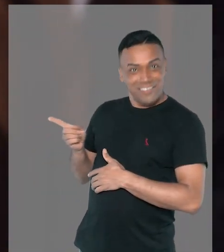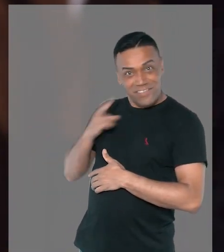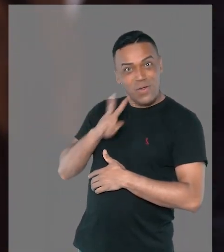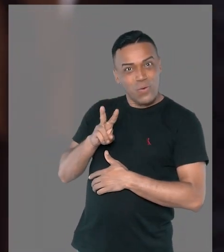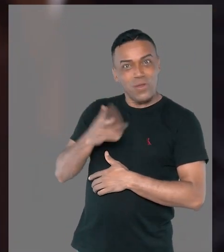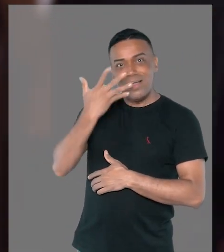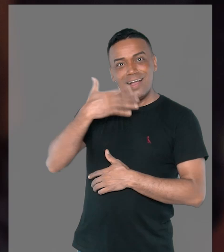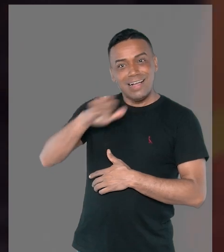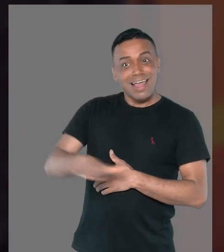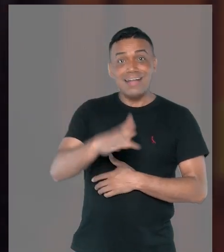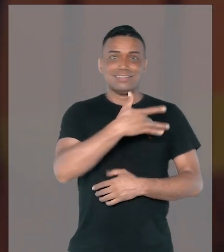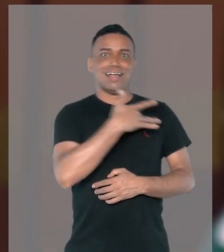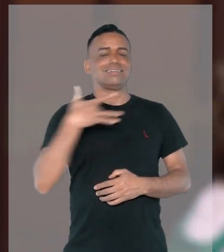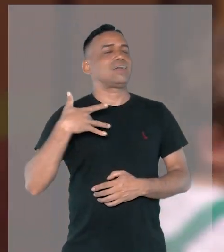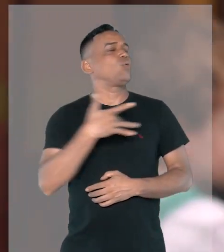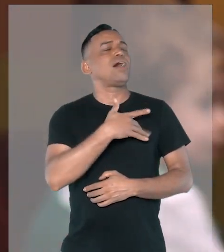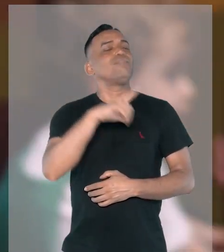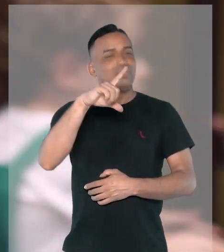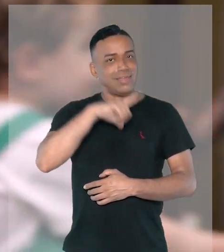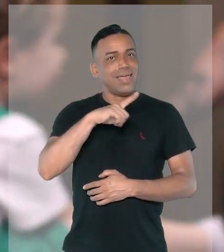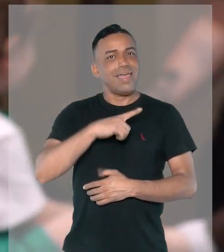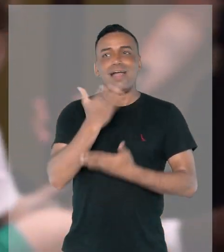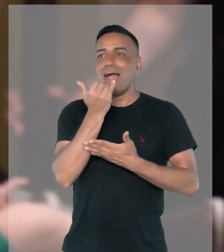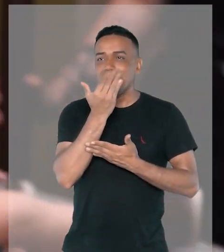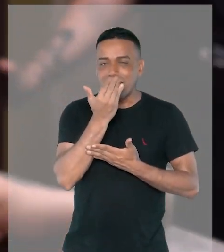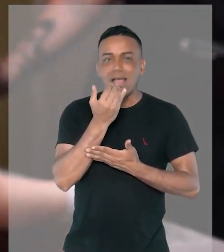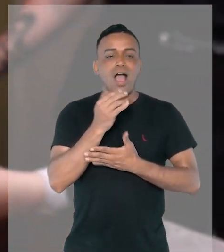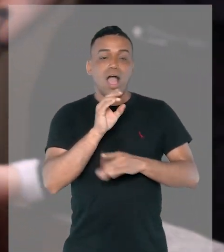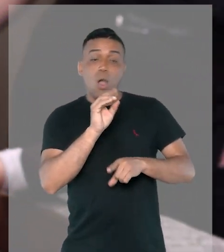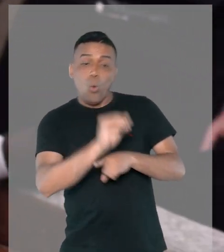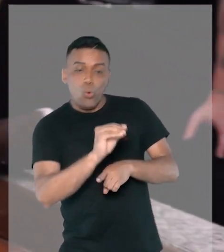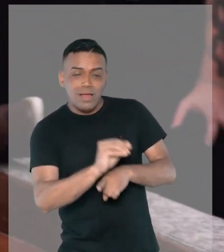Nós temos aí uma criança saudável, né? Está bem alimentada, está bem